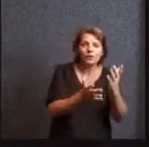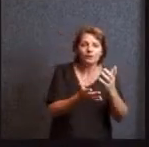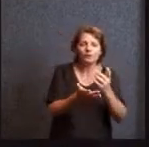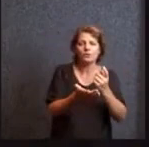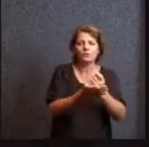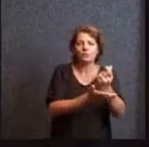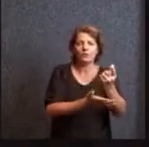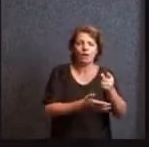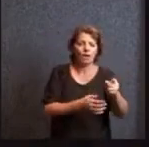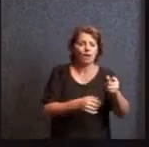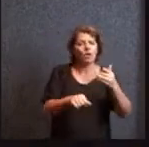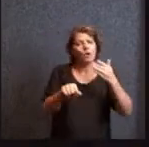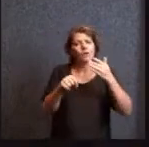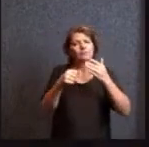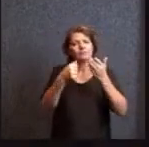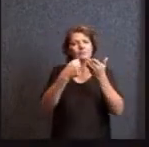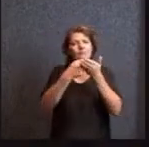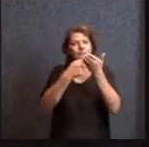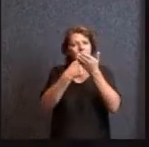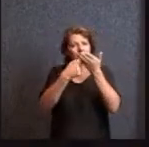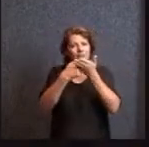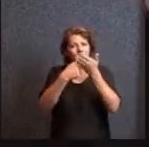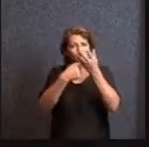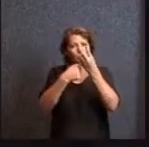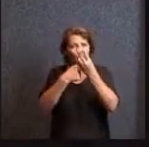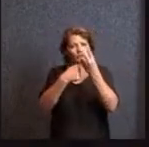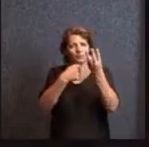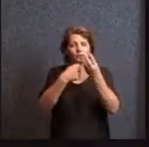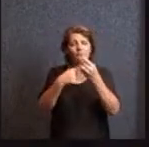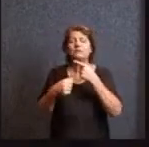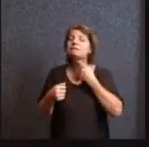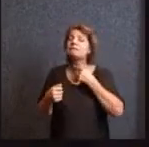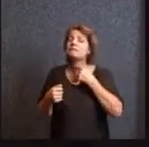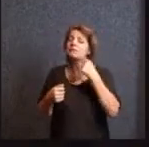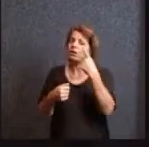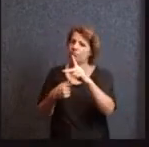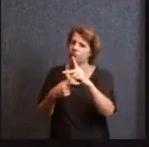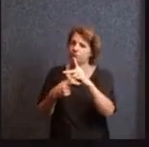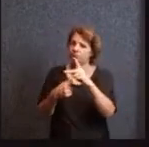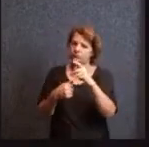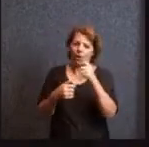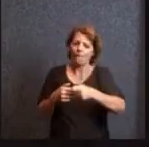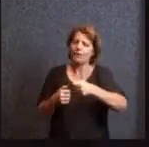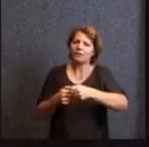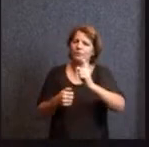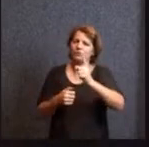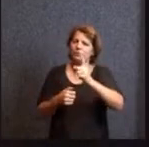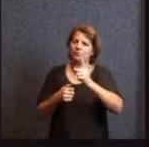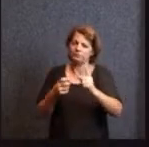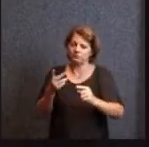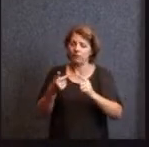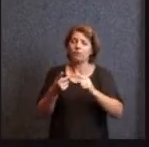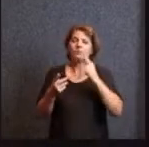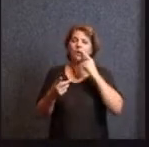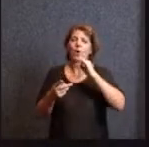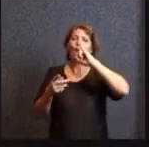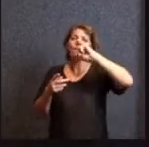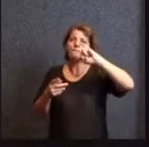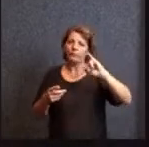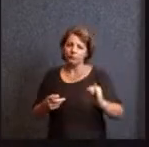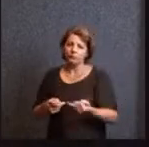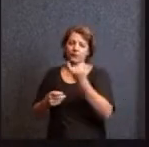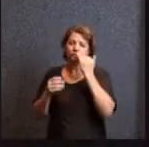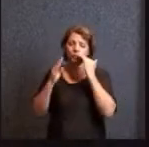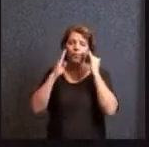Ele participa se ele assim desejar. Então, ele terá essas duas oportunidades. Com o